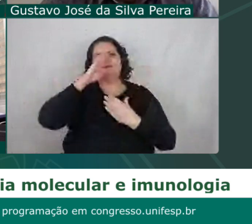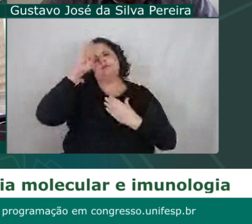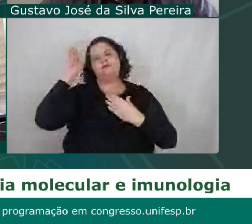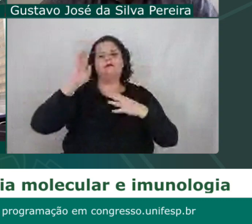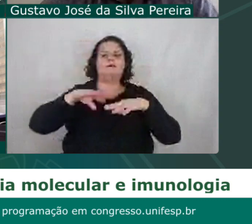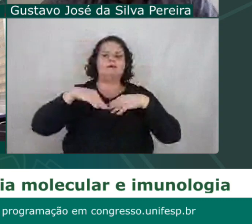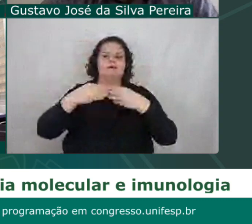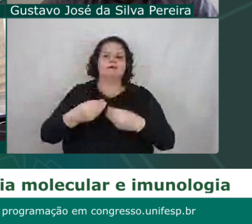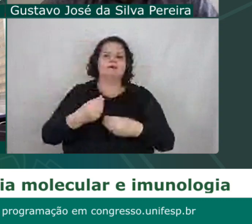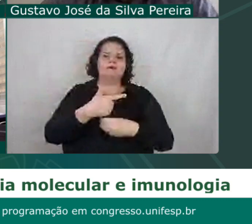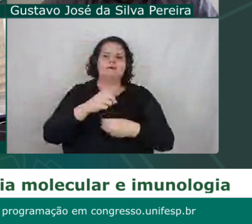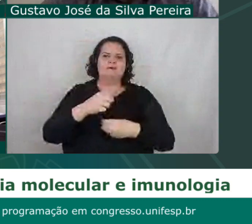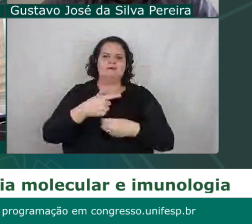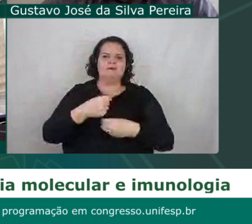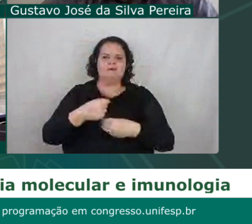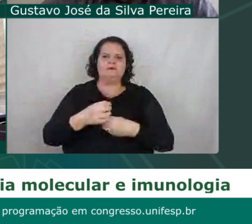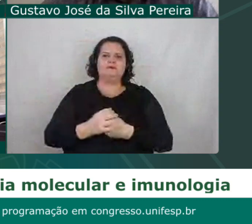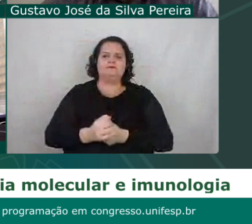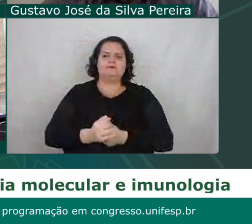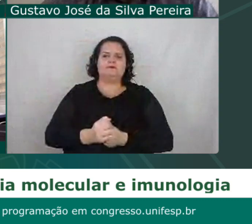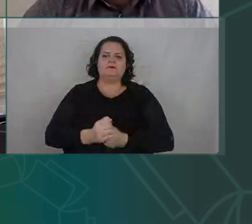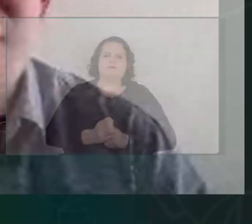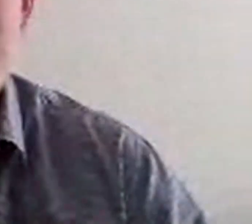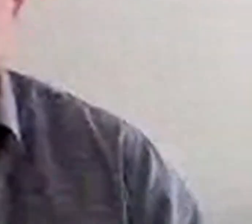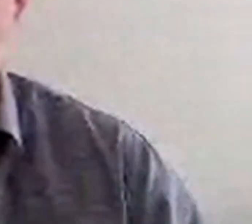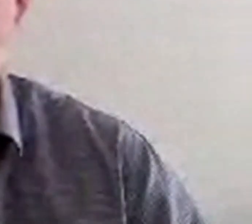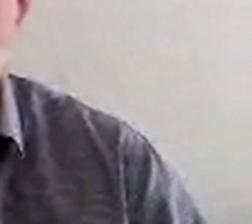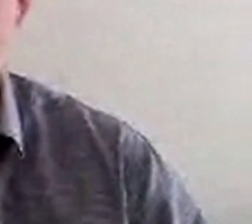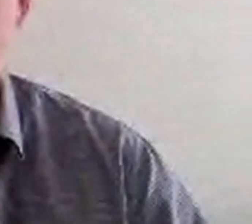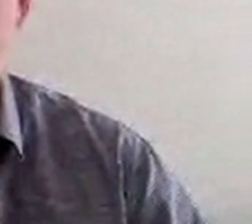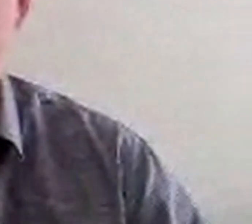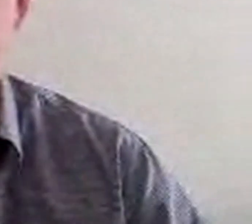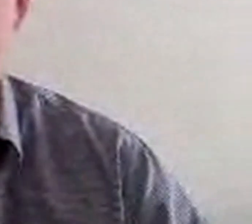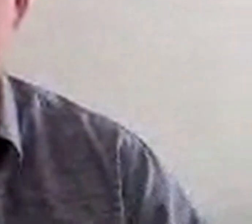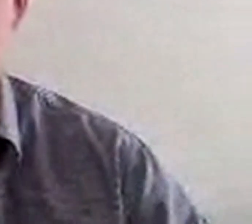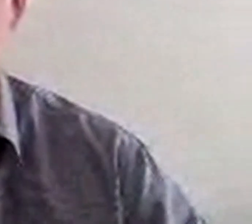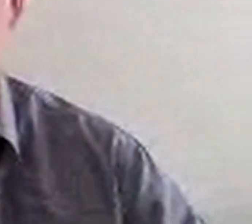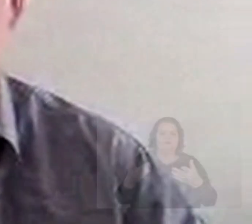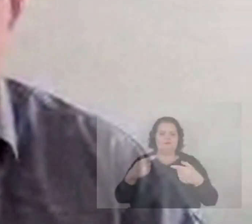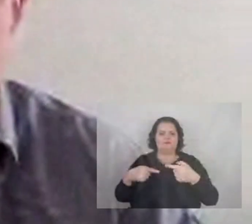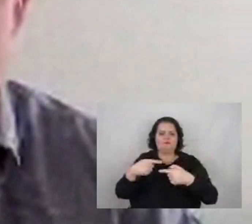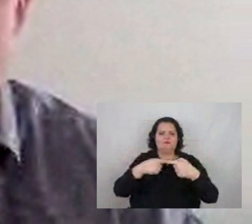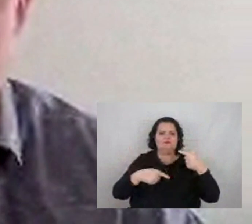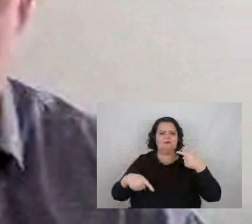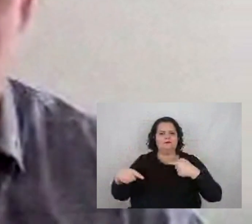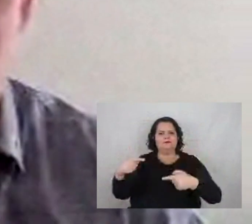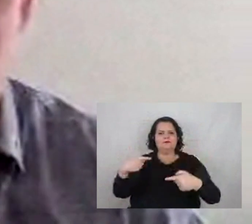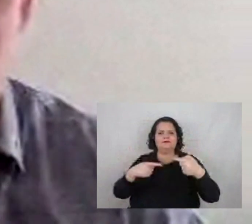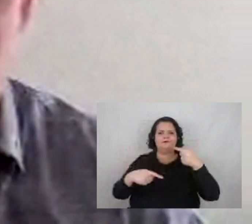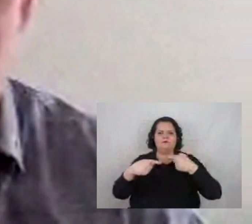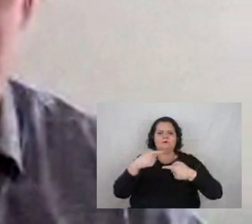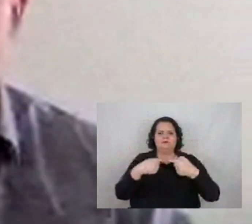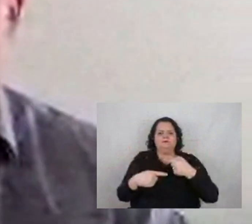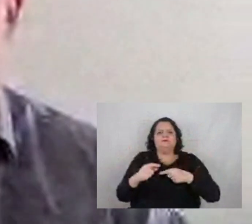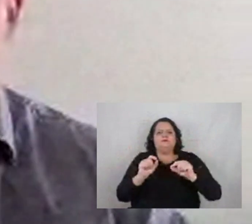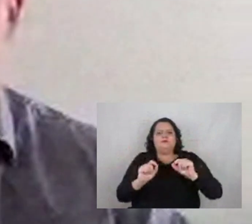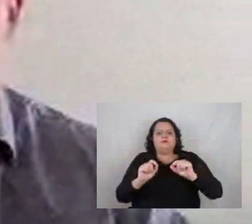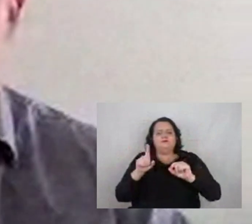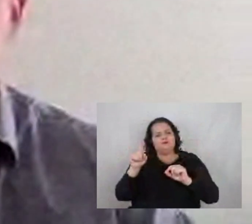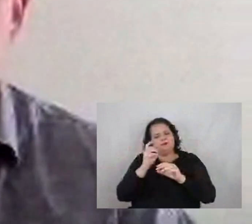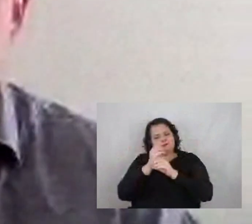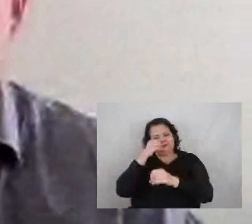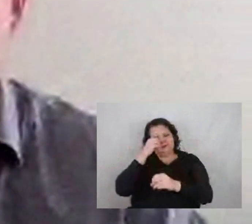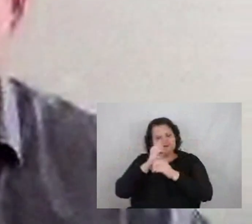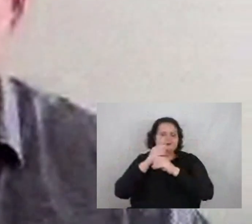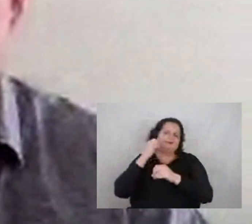2020, pelo convite de falar e discutir um pouco sobre o nosso trabalho que estamos realizando no Laboratório de